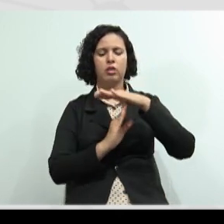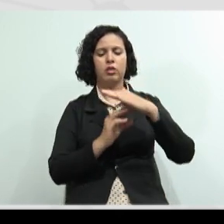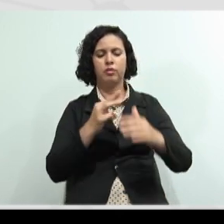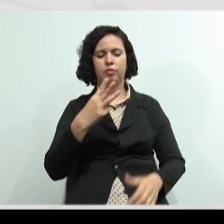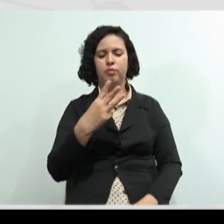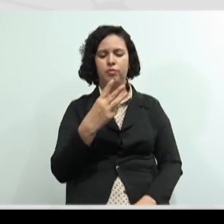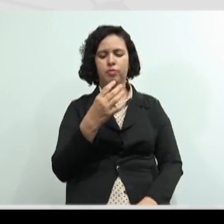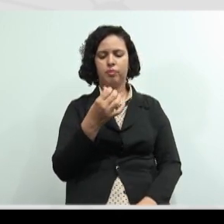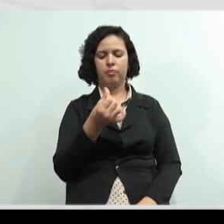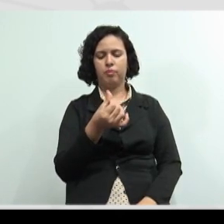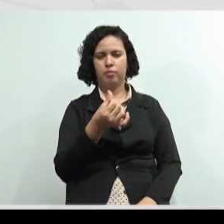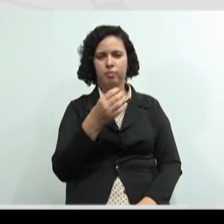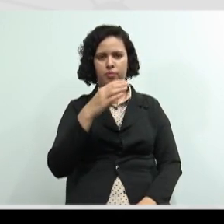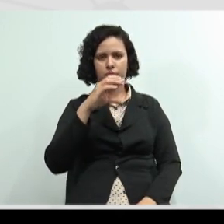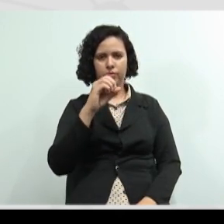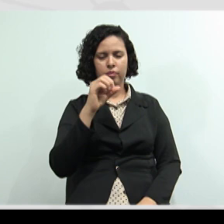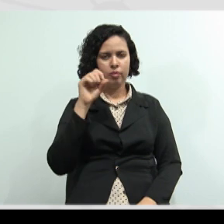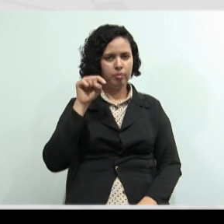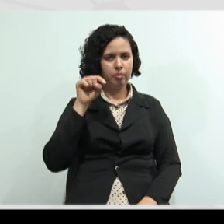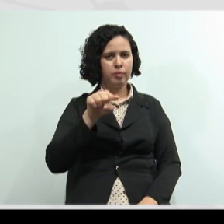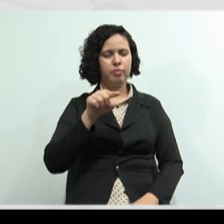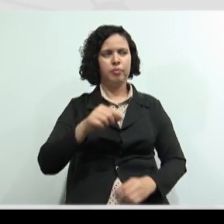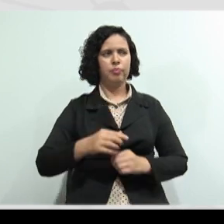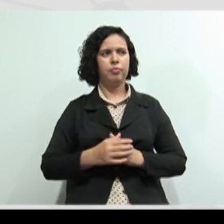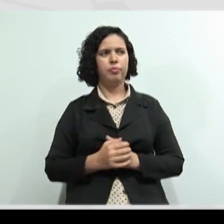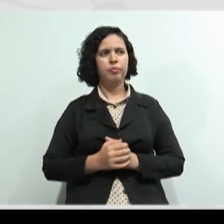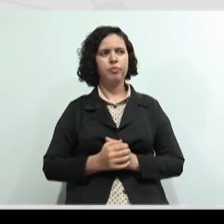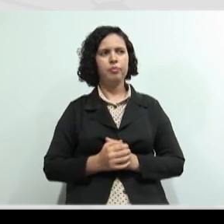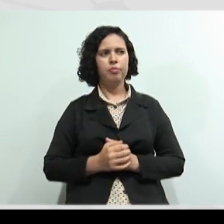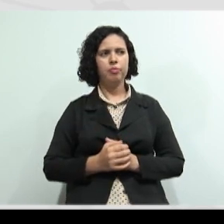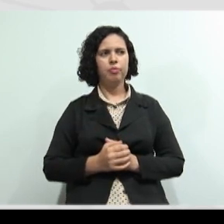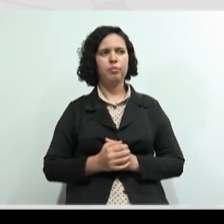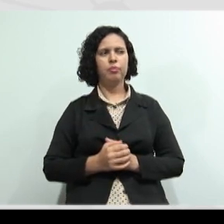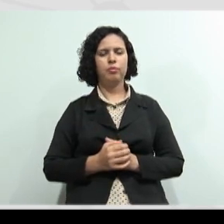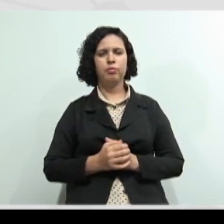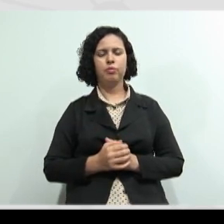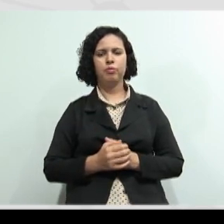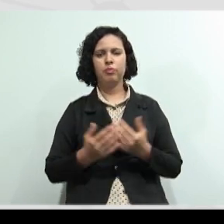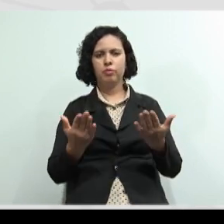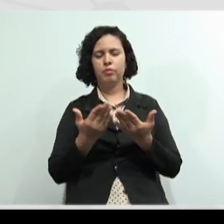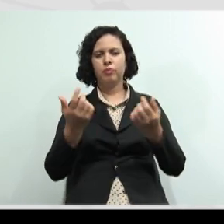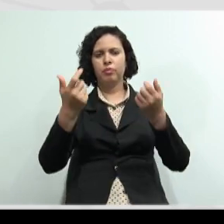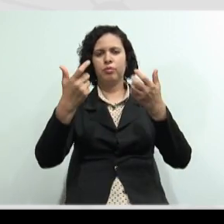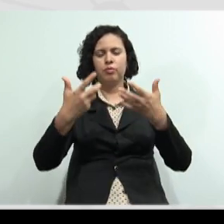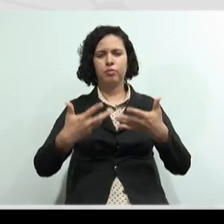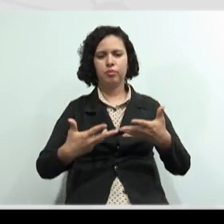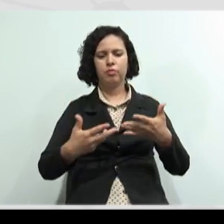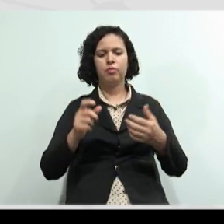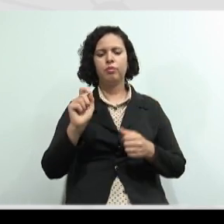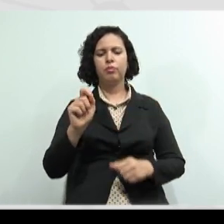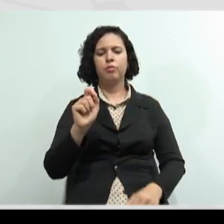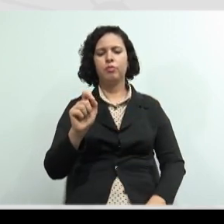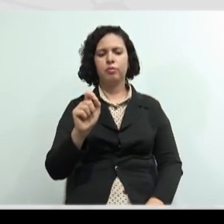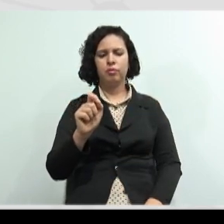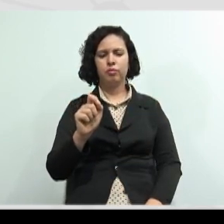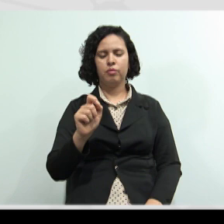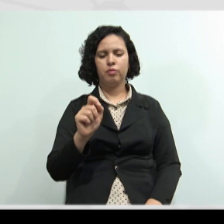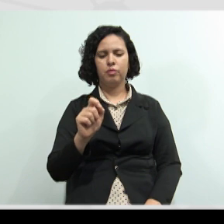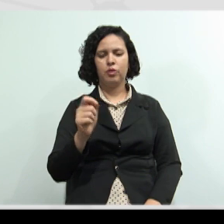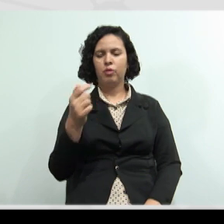Vamos falar um pouquinho aqui desse programa que é o